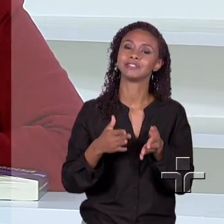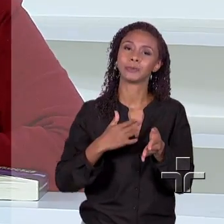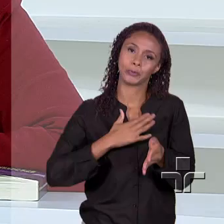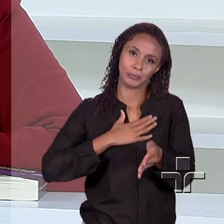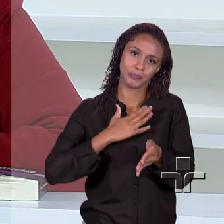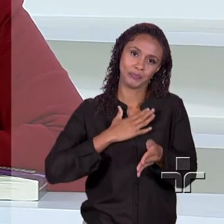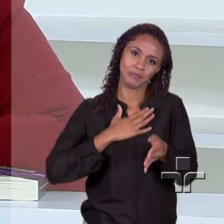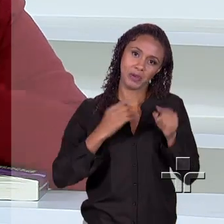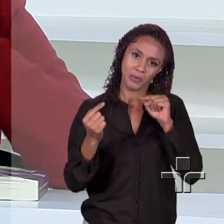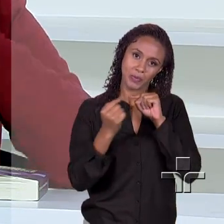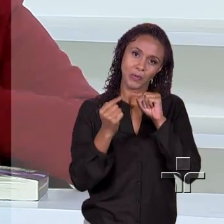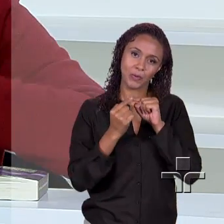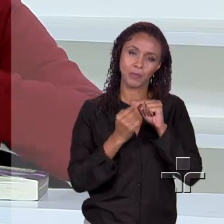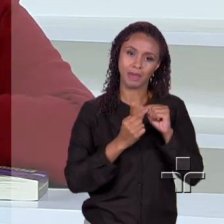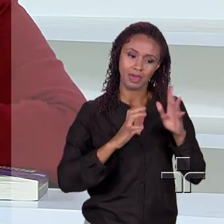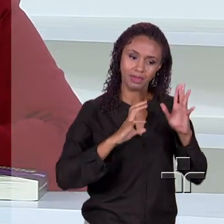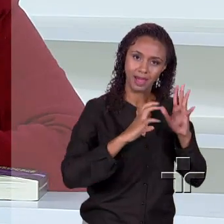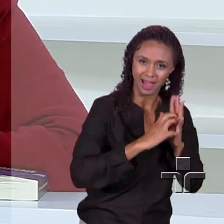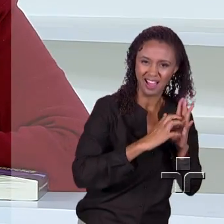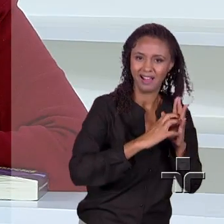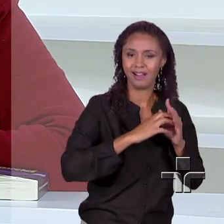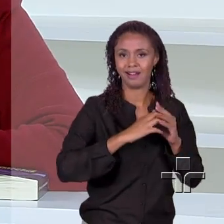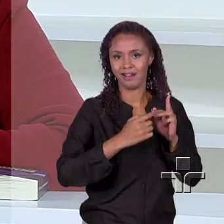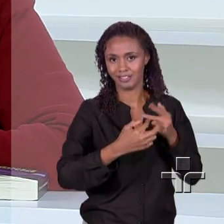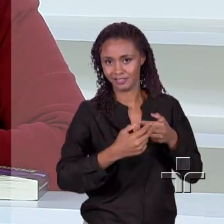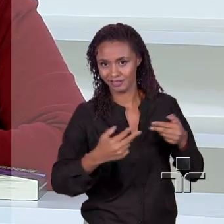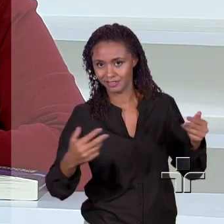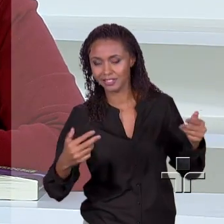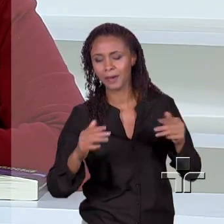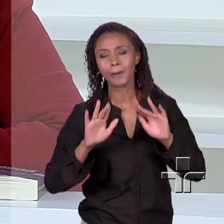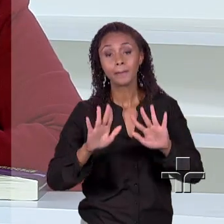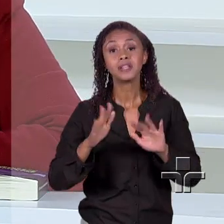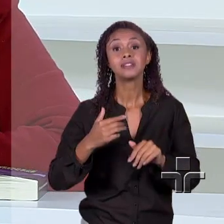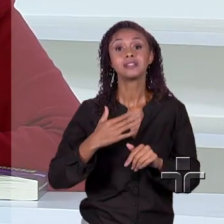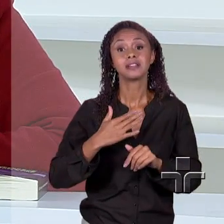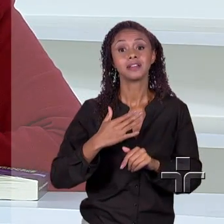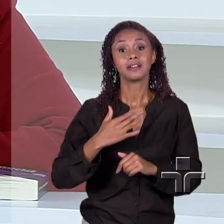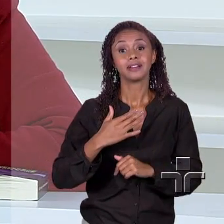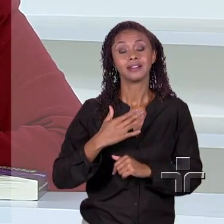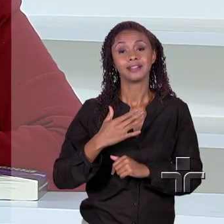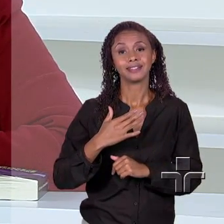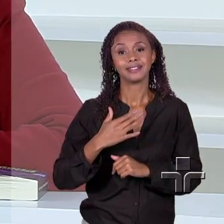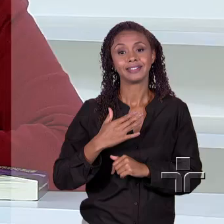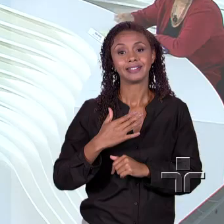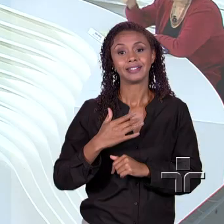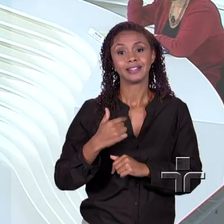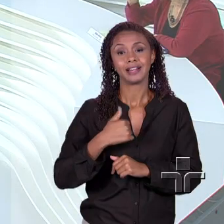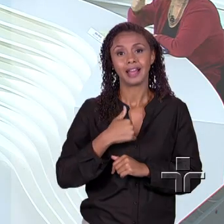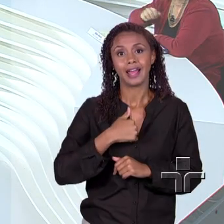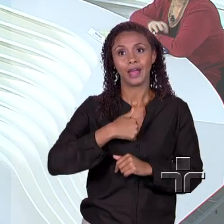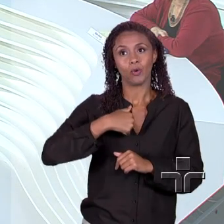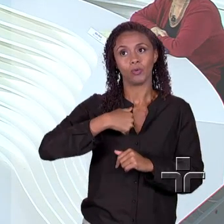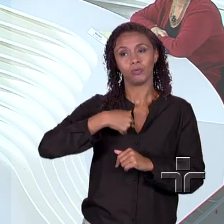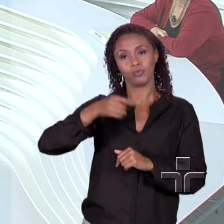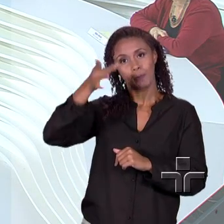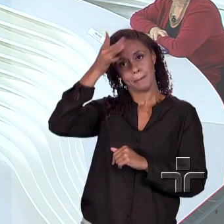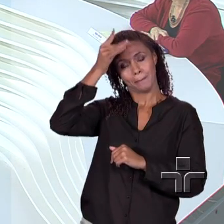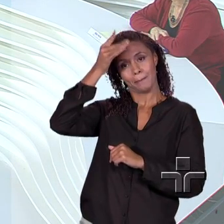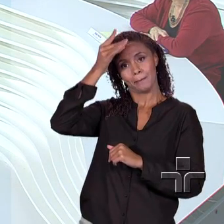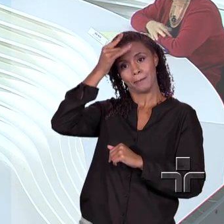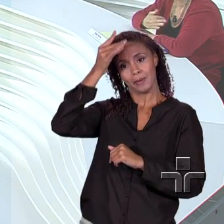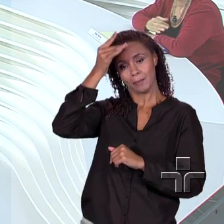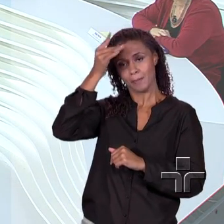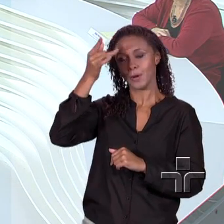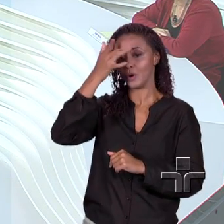é AIDS e toda a contribuição do Daniel nessa direção, mas é o meu chapéu, Memória e Verdade, meu chapéu de alguém que lutou